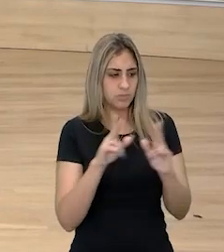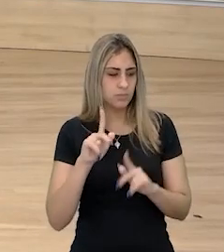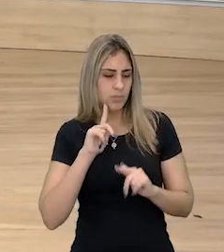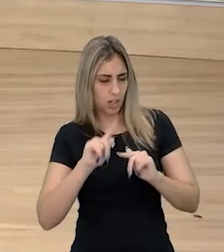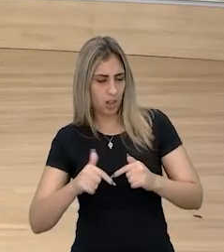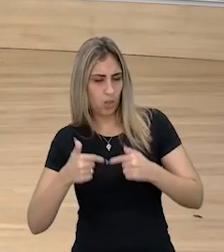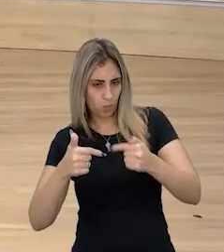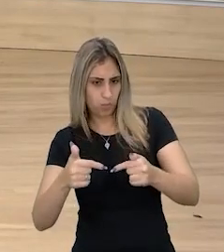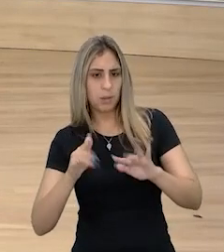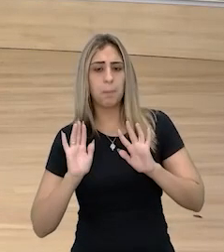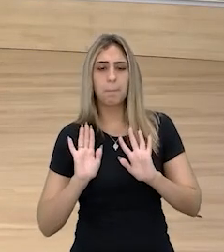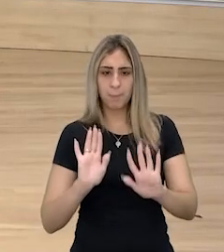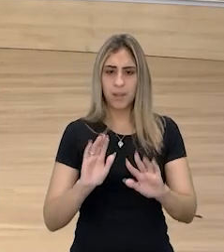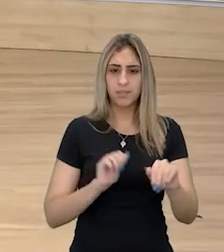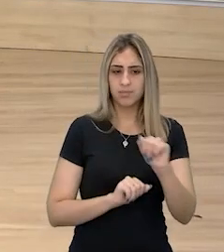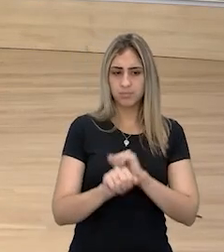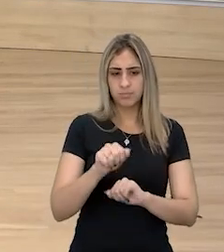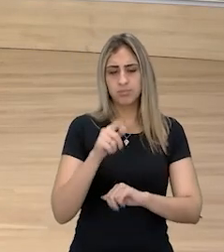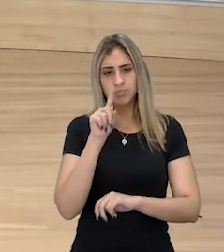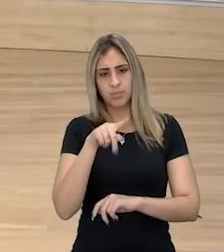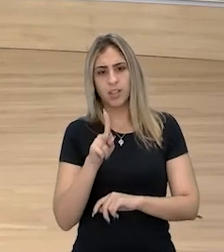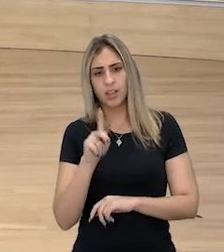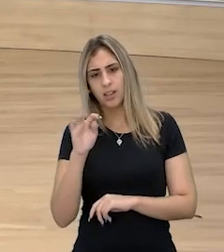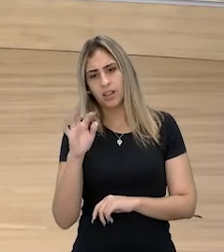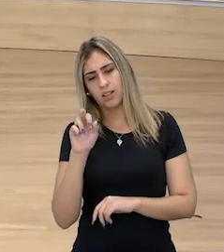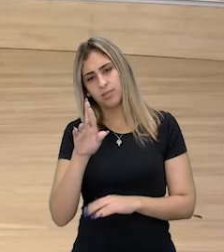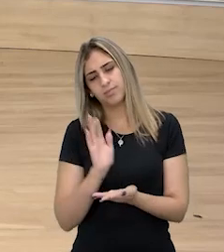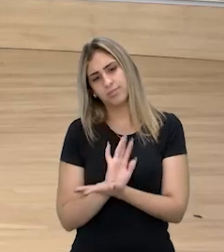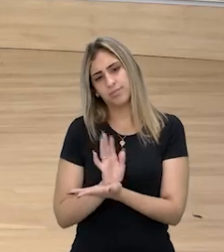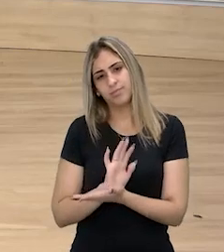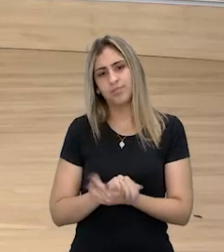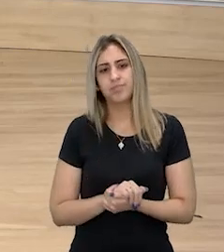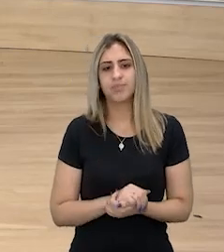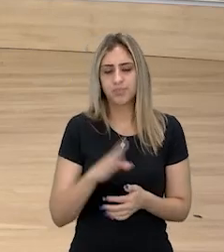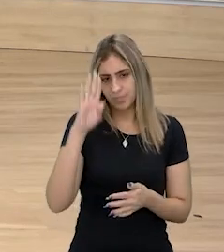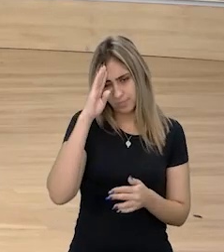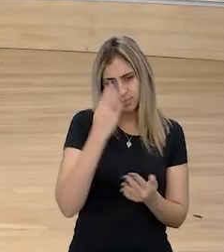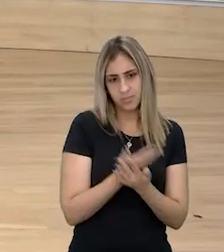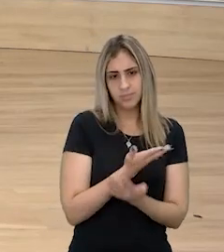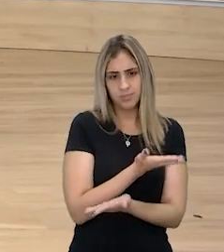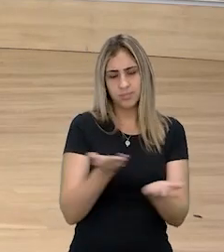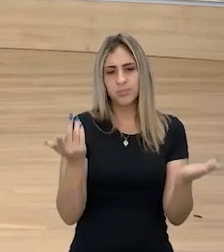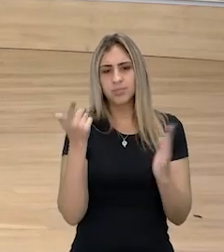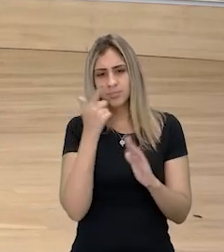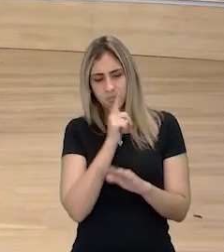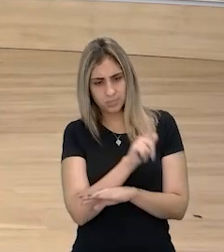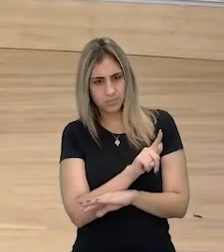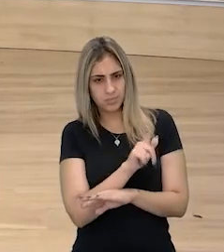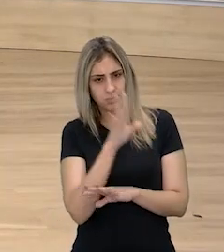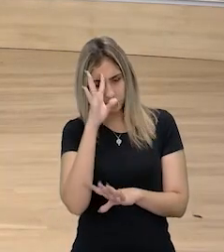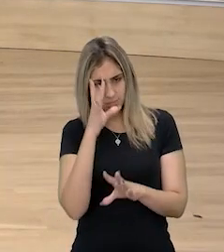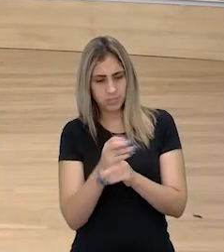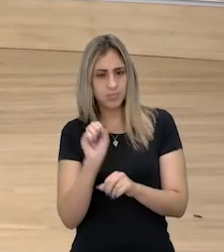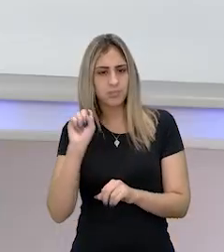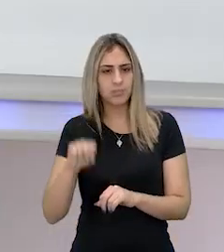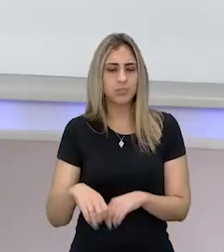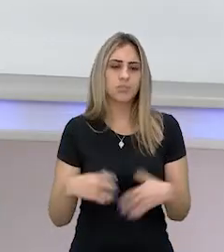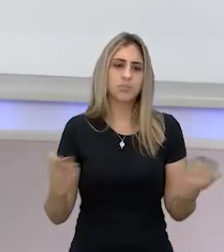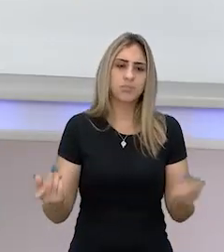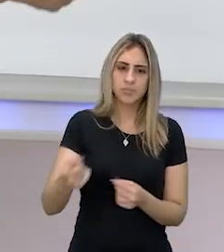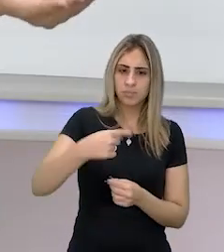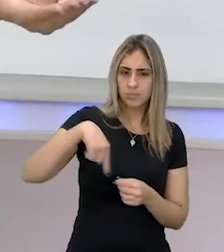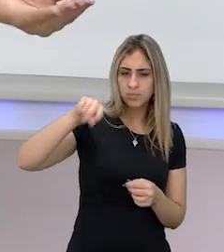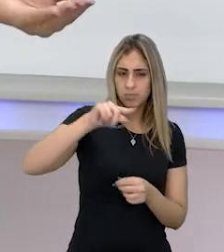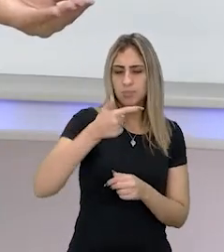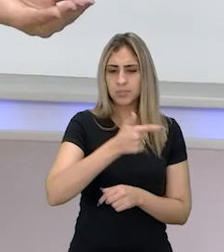luta. Mas, a grosso modo, seria um catá do filme. Gente, acredito que vocês consigam reproduzir, sim. E aí vocês